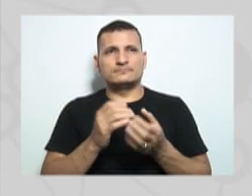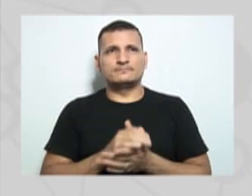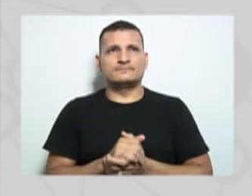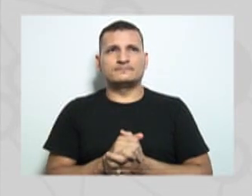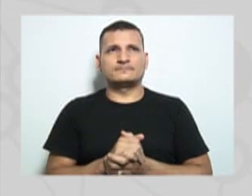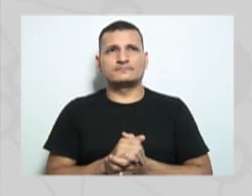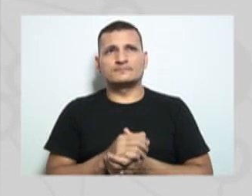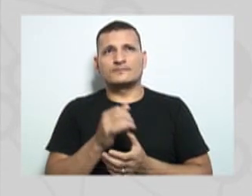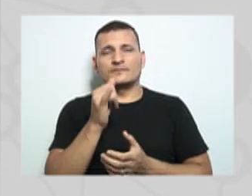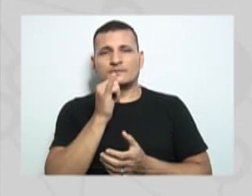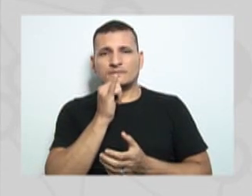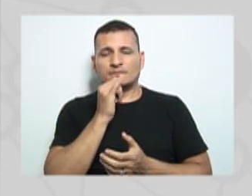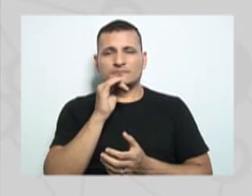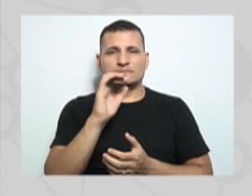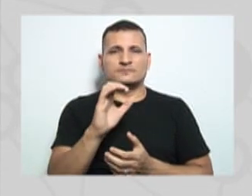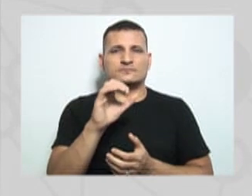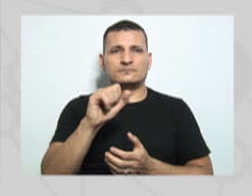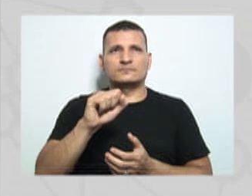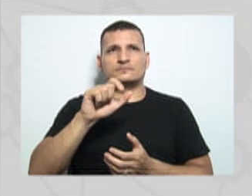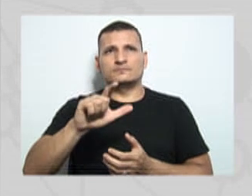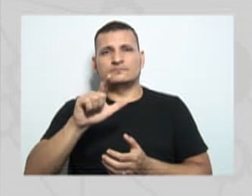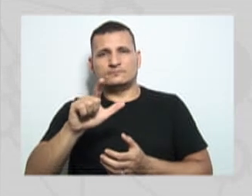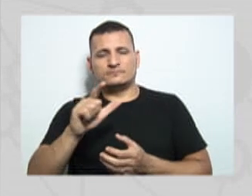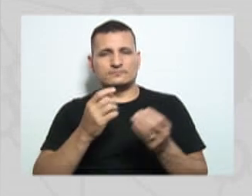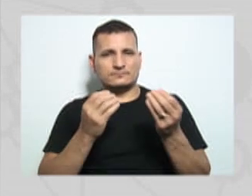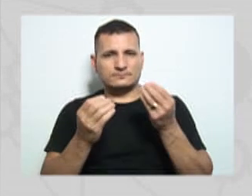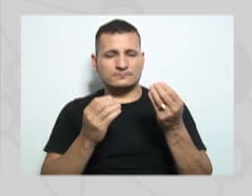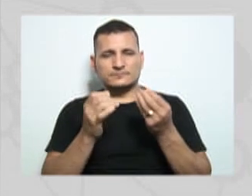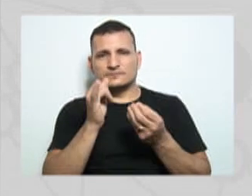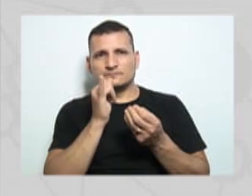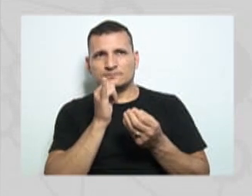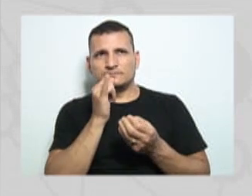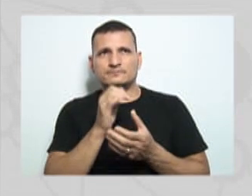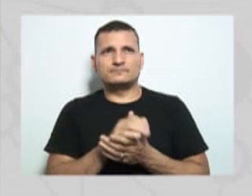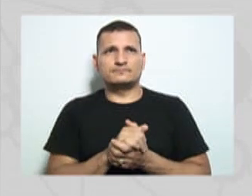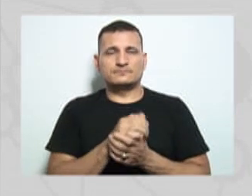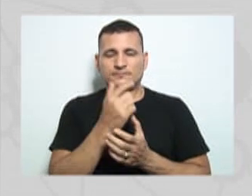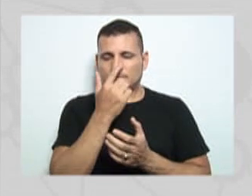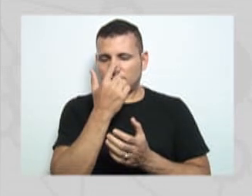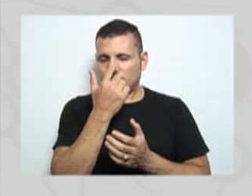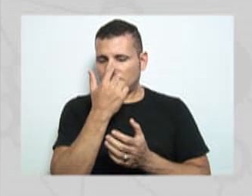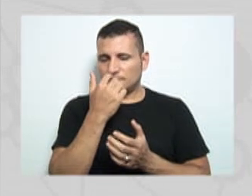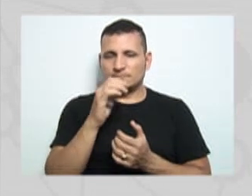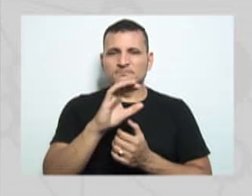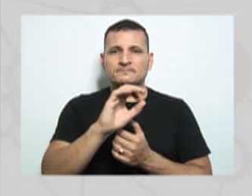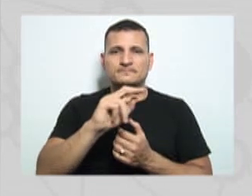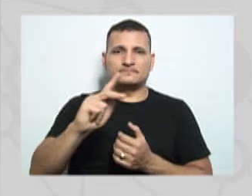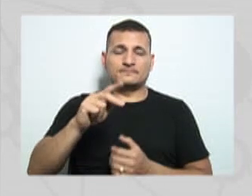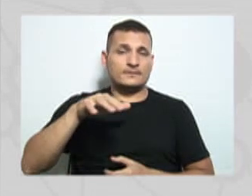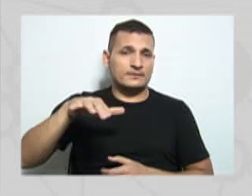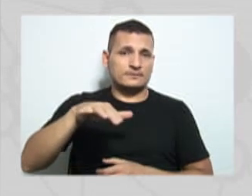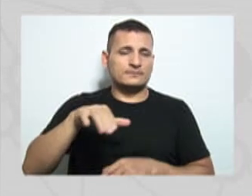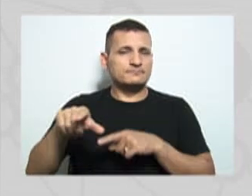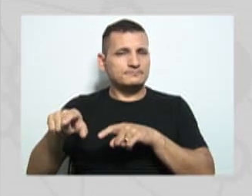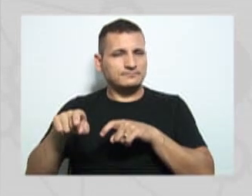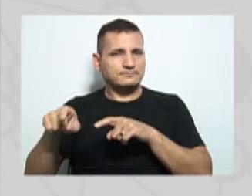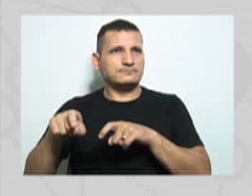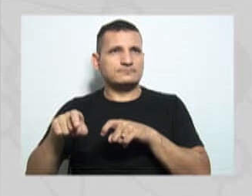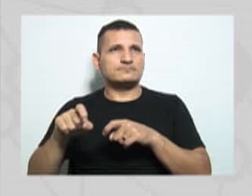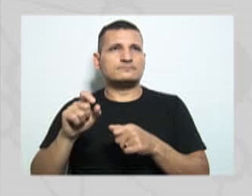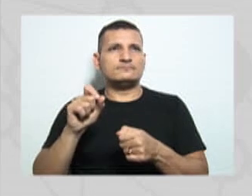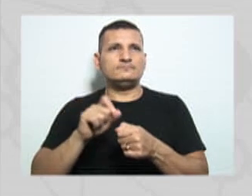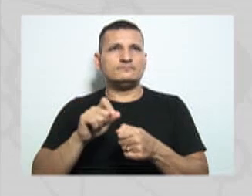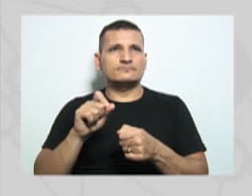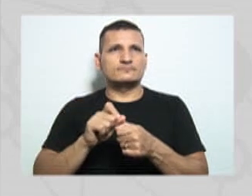cálculo de contribuição social sobre o lucro presumido. Uma cooperativa do ramo agropecuário realizou